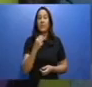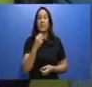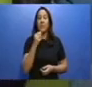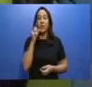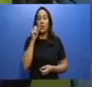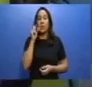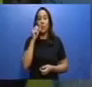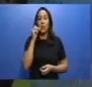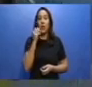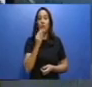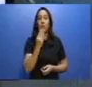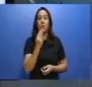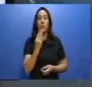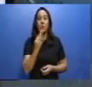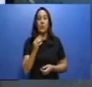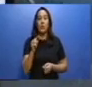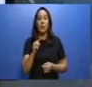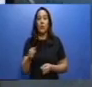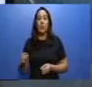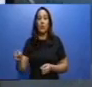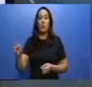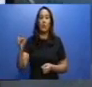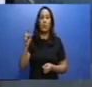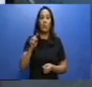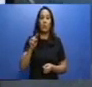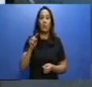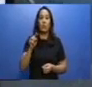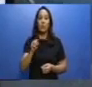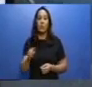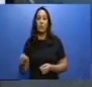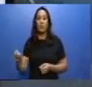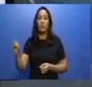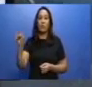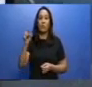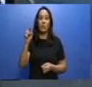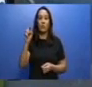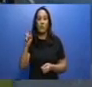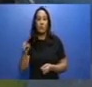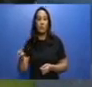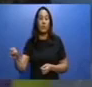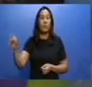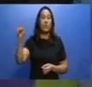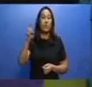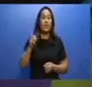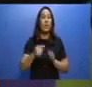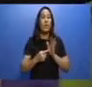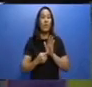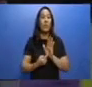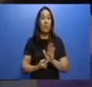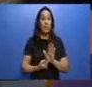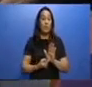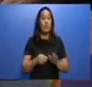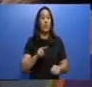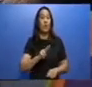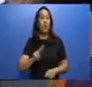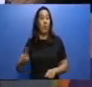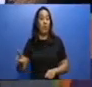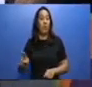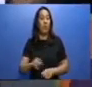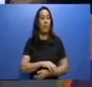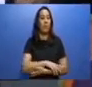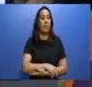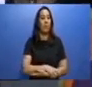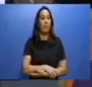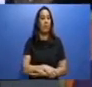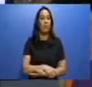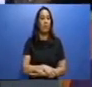o contorno em linha reta de 3 formas e a seguir nomeias. E aí, olha só